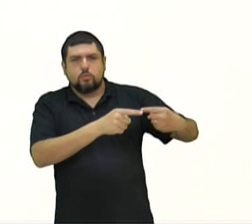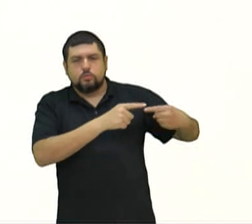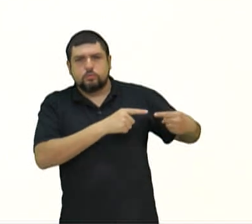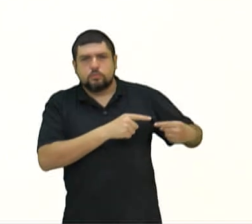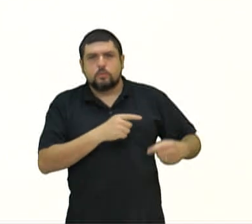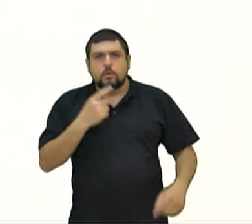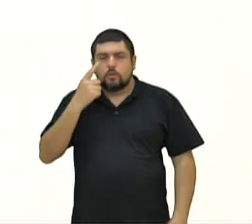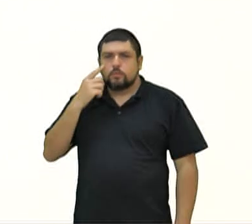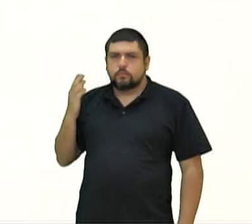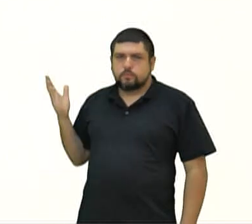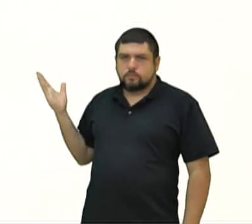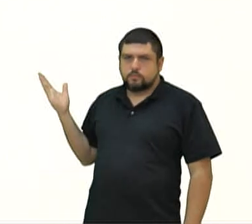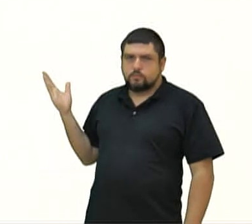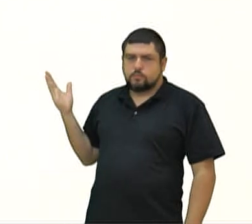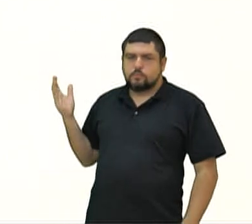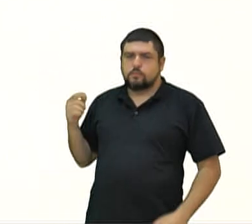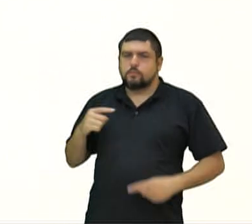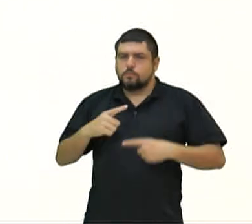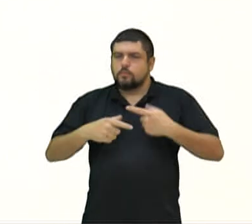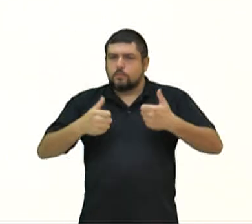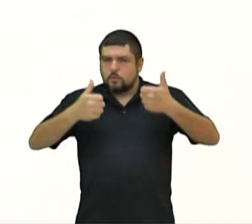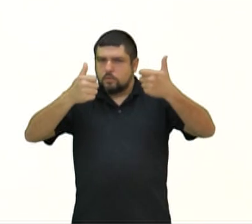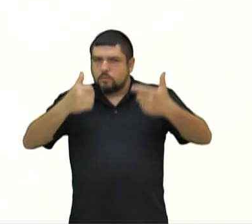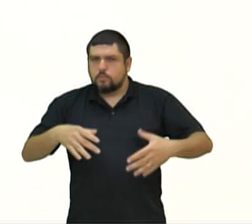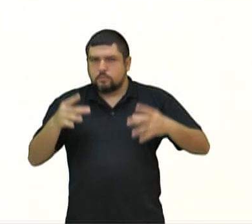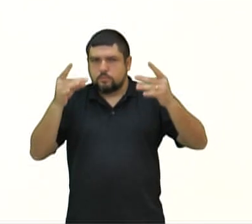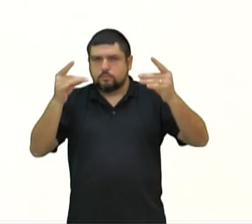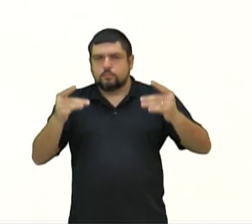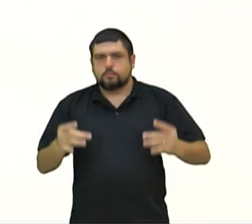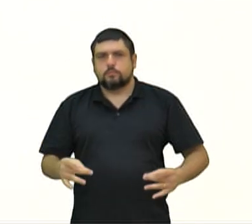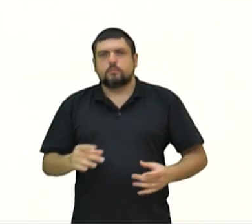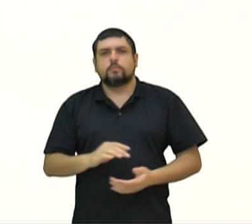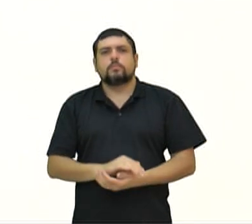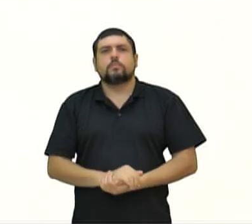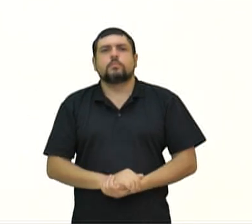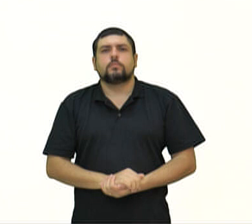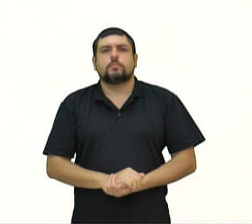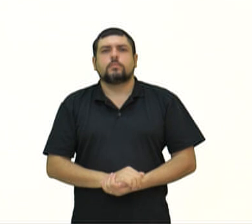esquema básico que a gente já vai ver com mais detalhes um pouquinho mais para frente ali.